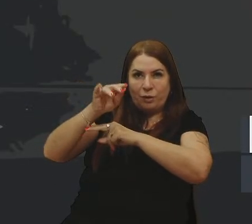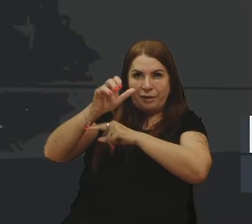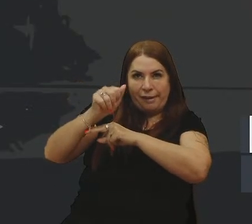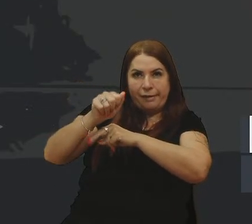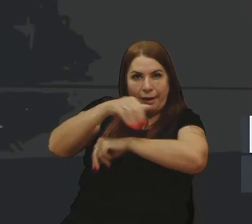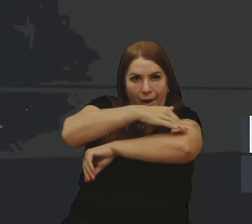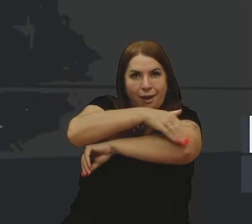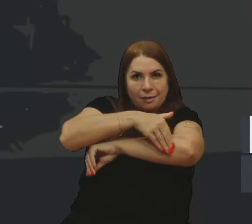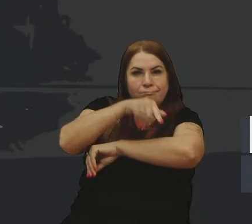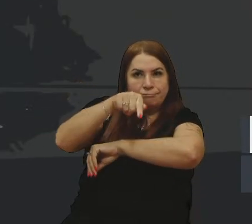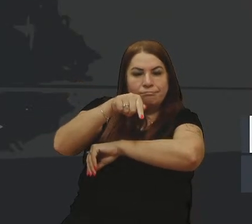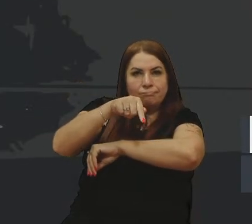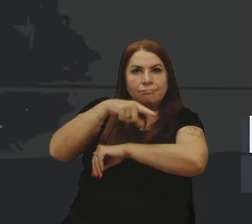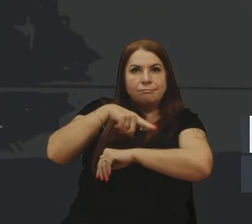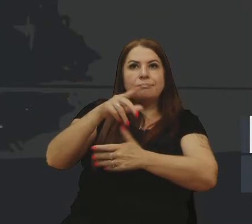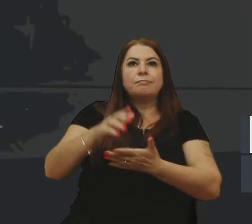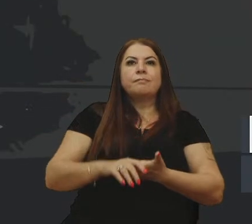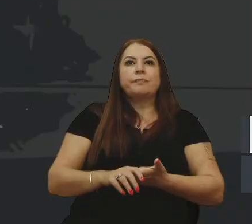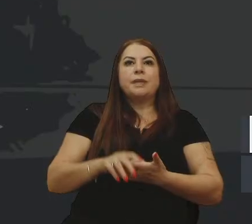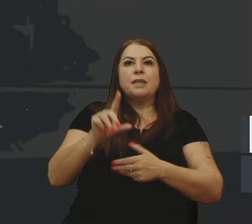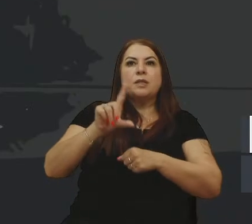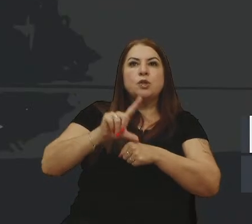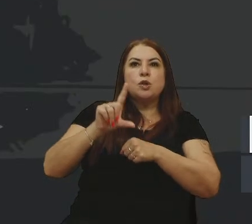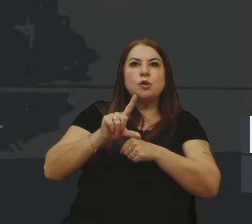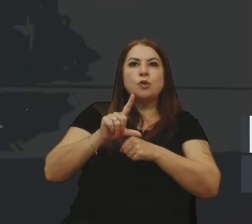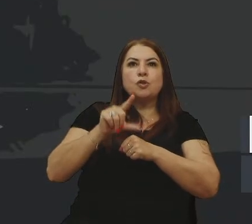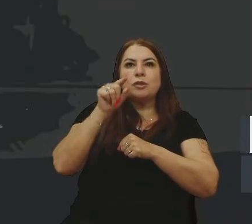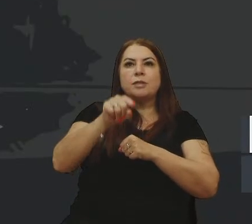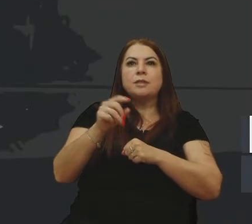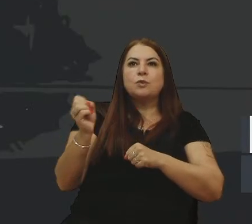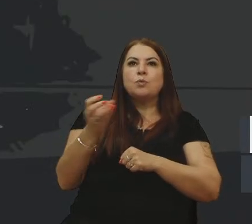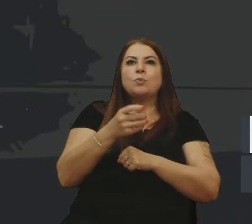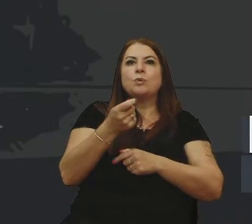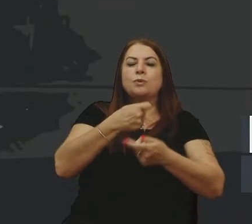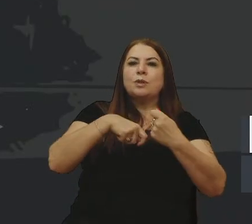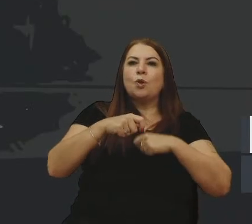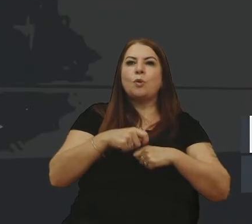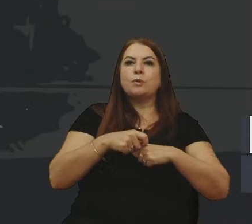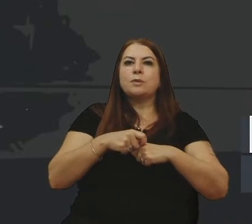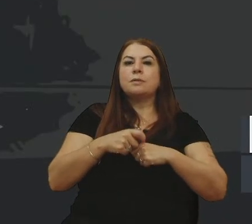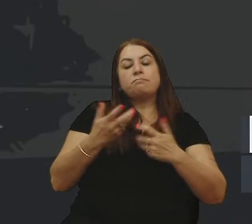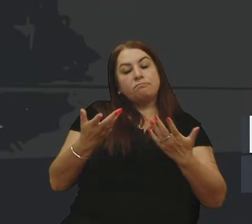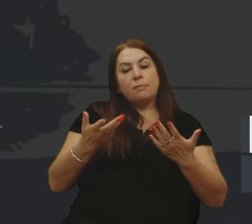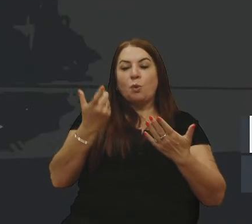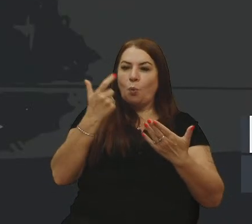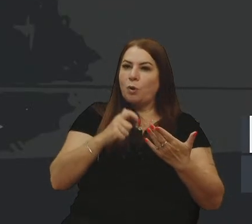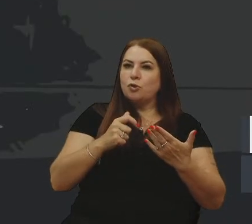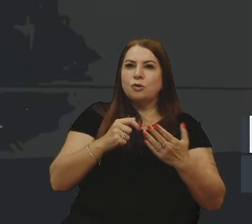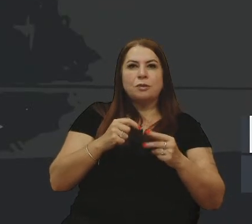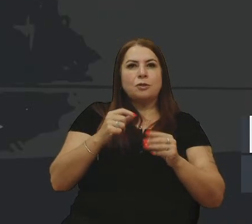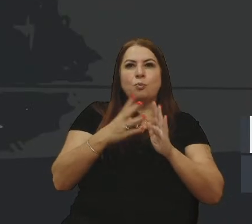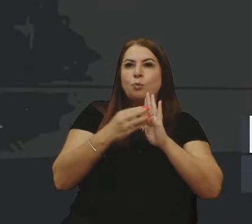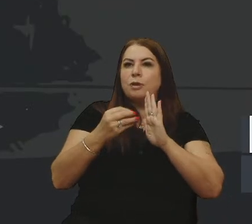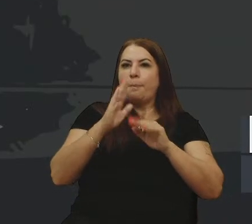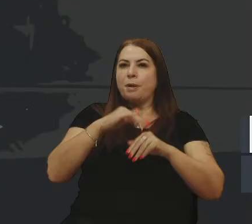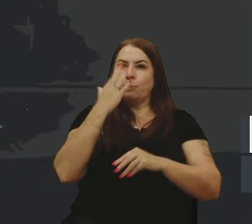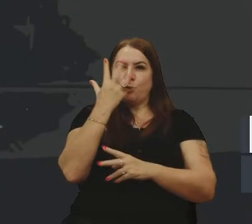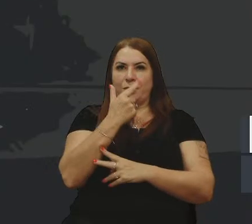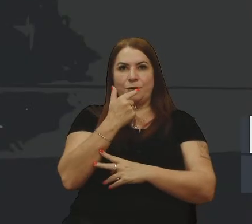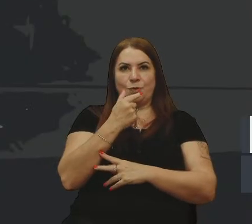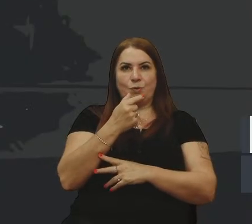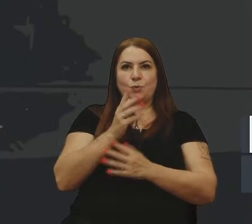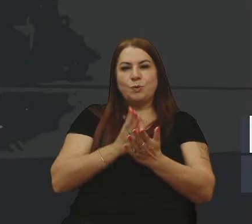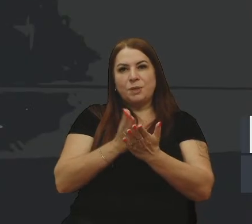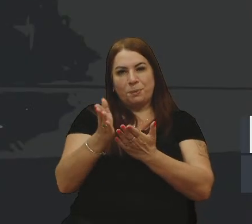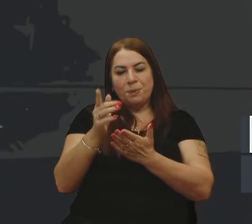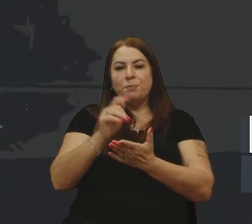ali naquela esquina nós estamos. Essa loja tem o nosso conceito atualizado de negócio, que, modéstia à parte, eu acho um dos modelos mais bonitos do nosso